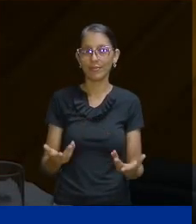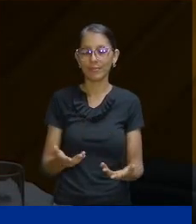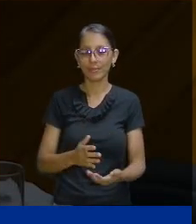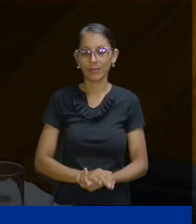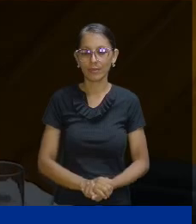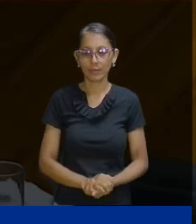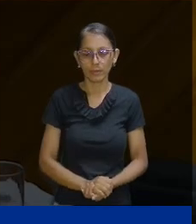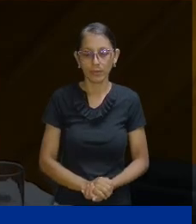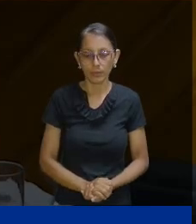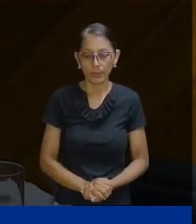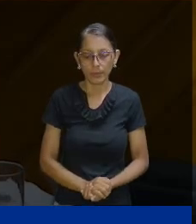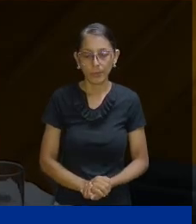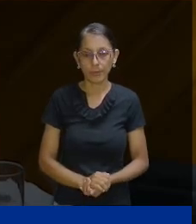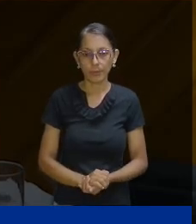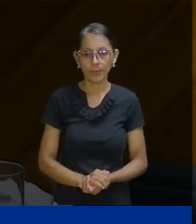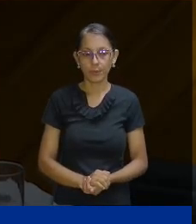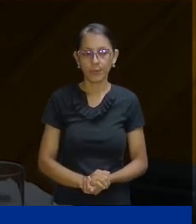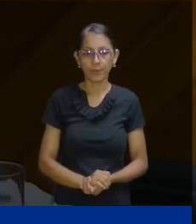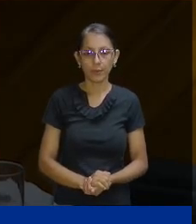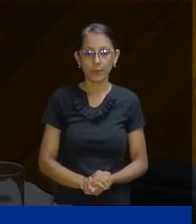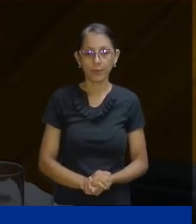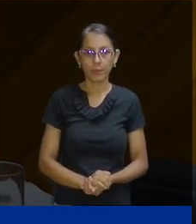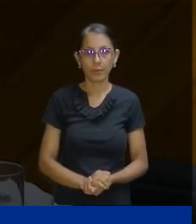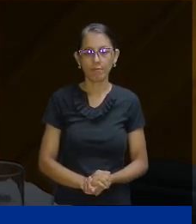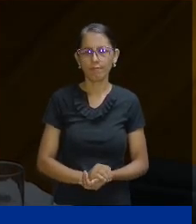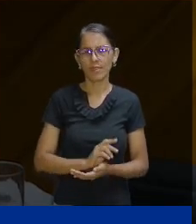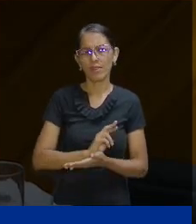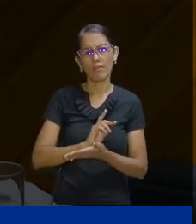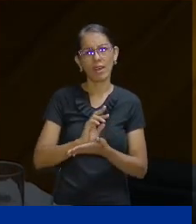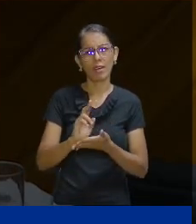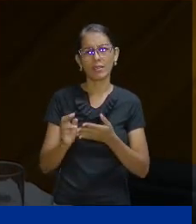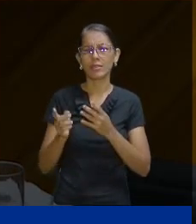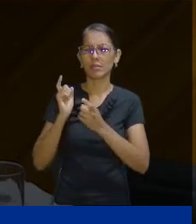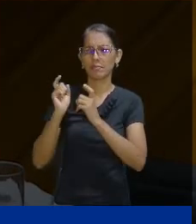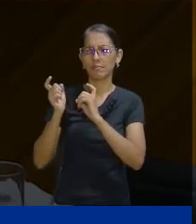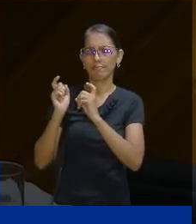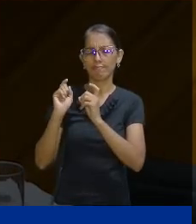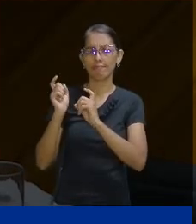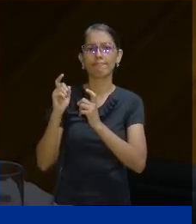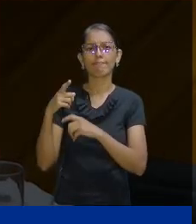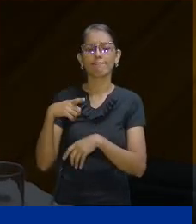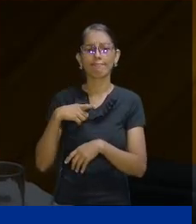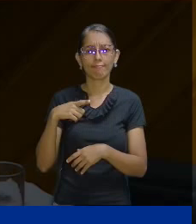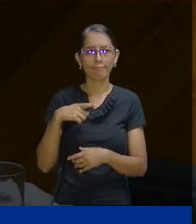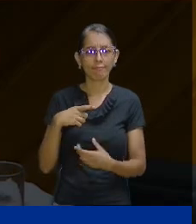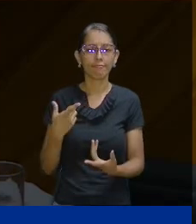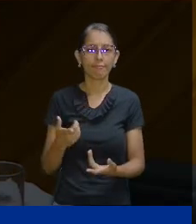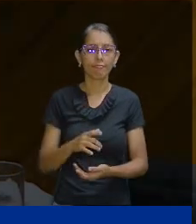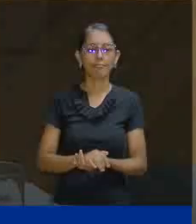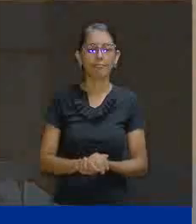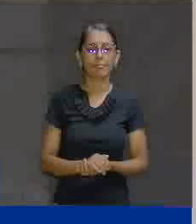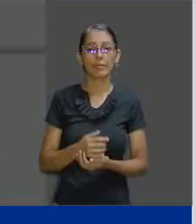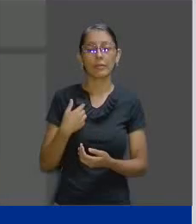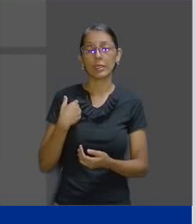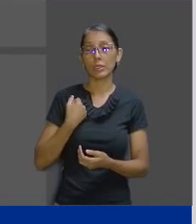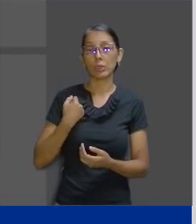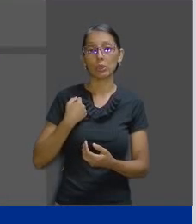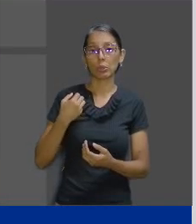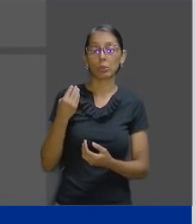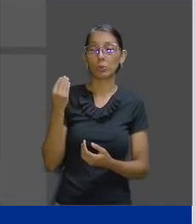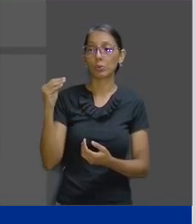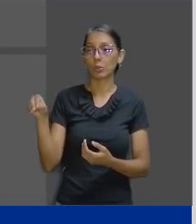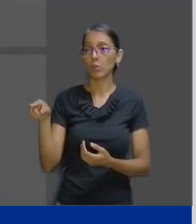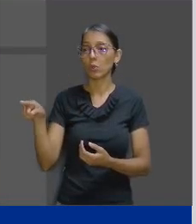Mais na frente, nós temos... Excelência, são vários os diálogos. Eu vou te passar um número, tu liga para a senhora, para a gente pegar ela